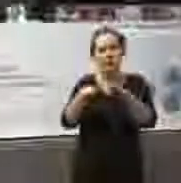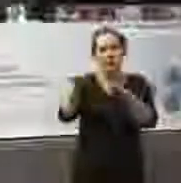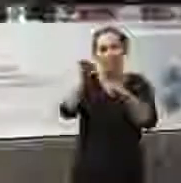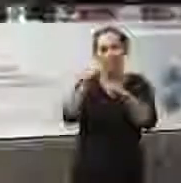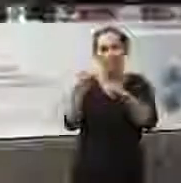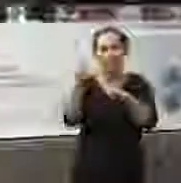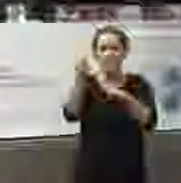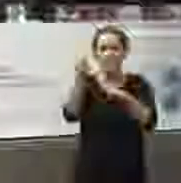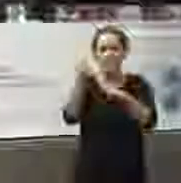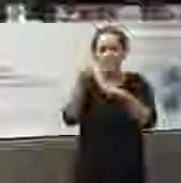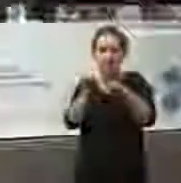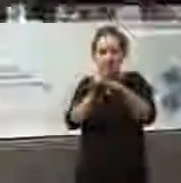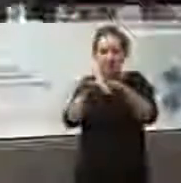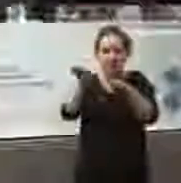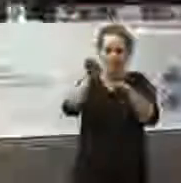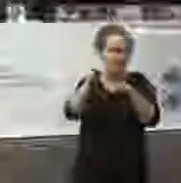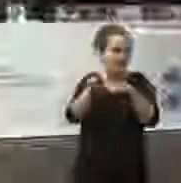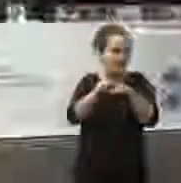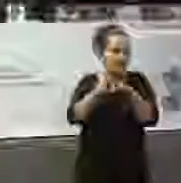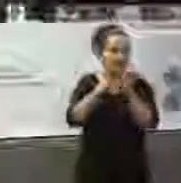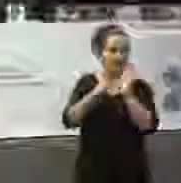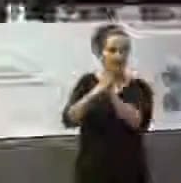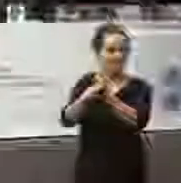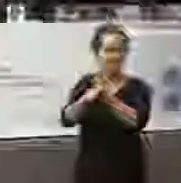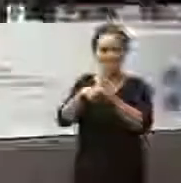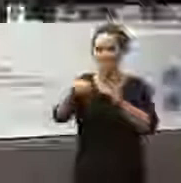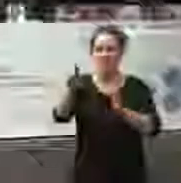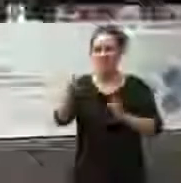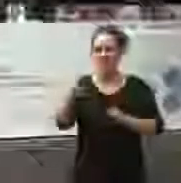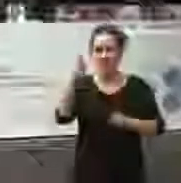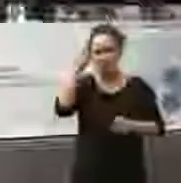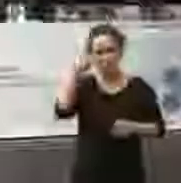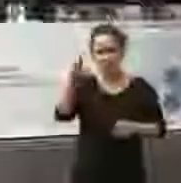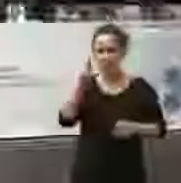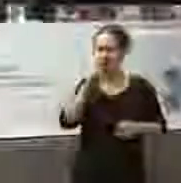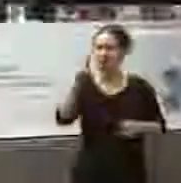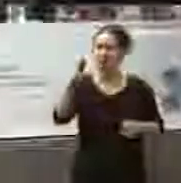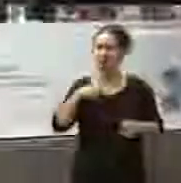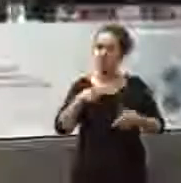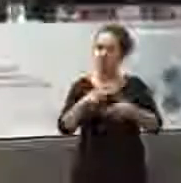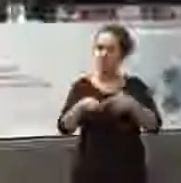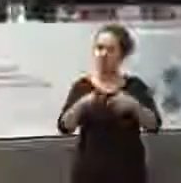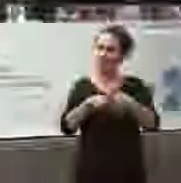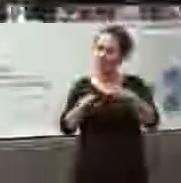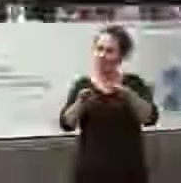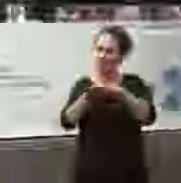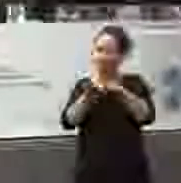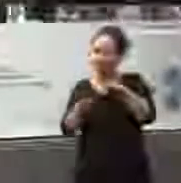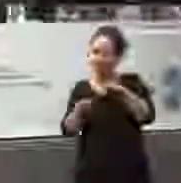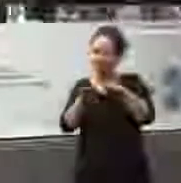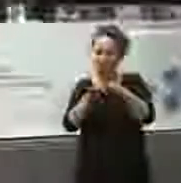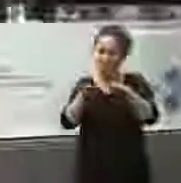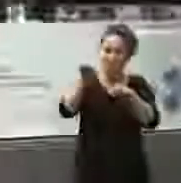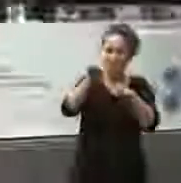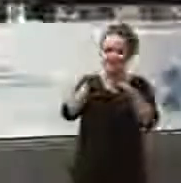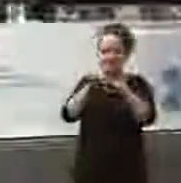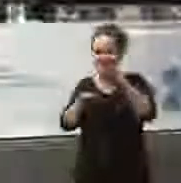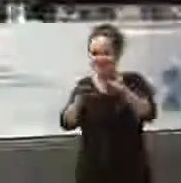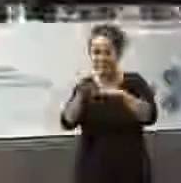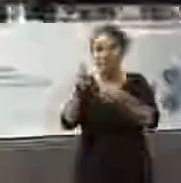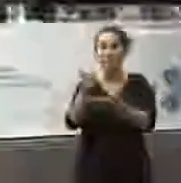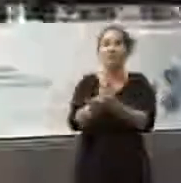consigo resolver meu problema e se eu não resolvo meu problema se existe um desequilíbrio entre oferta e demanda o que vai acontecer a judicialização